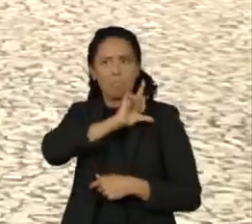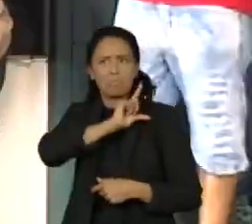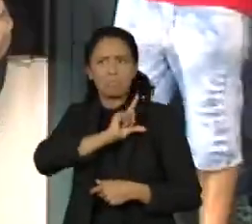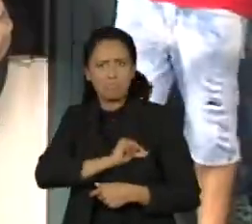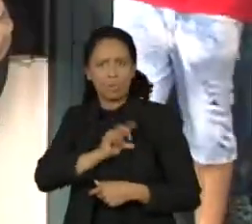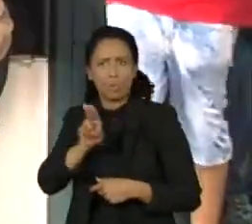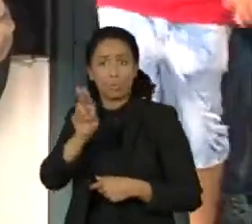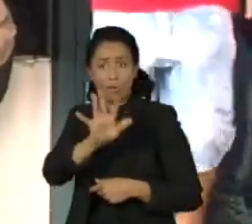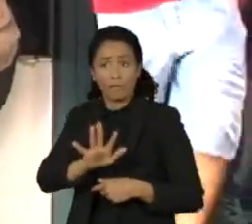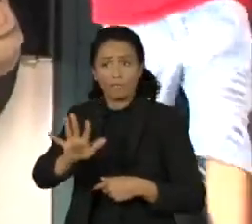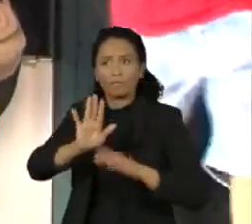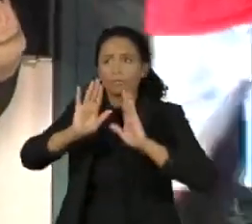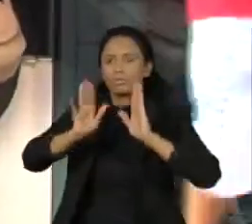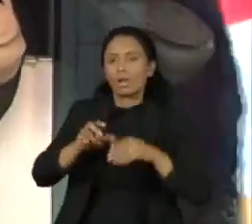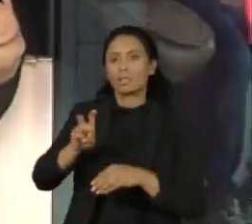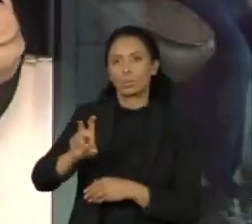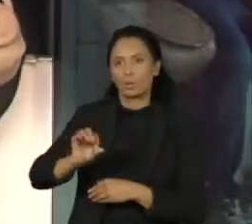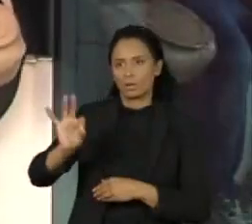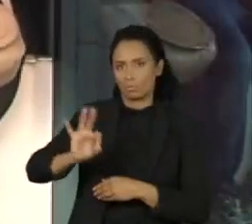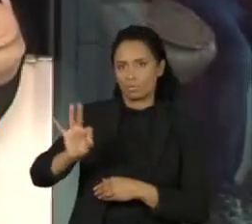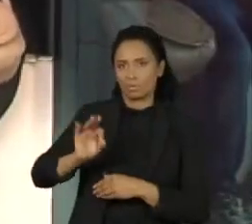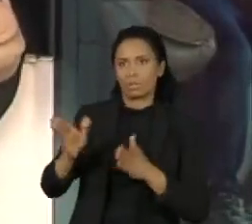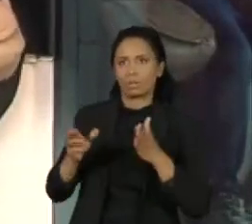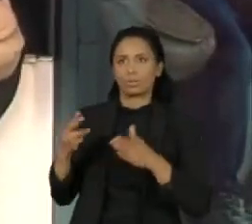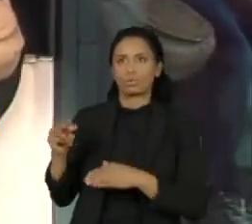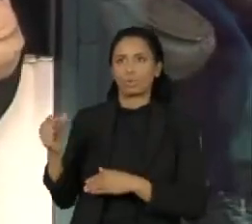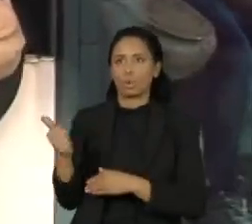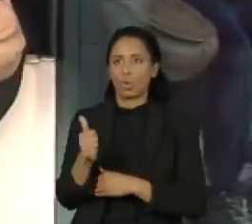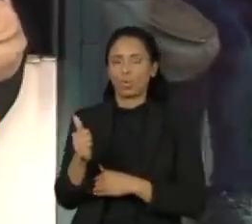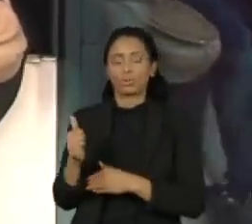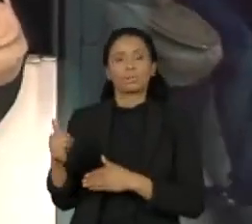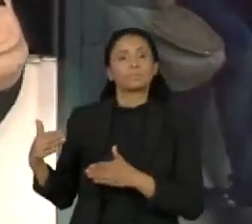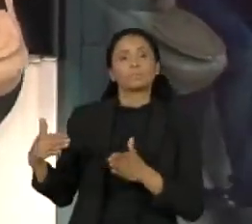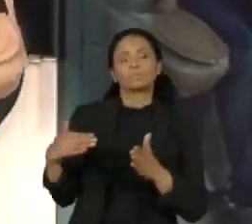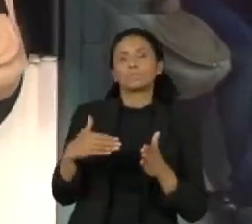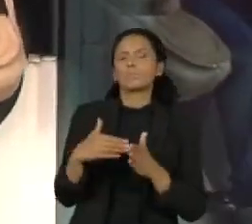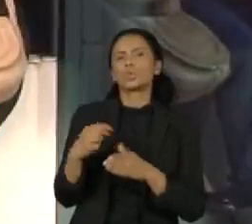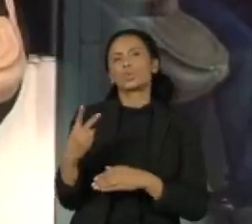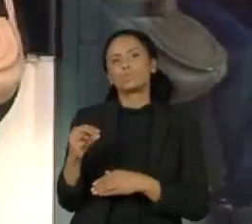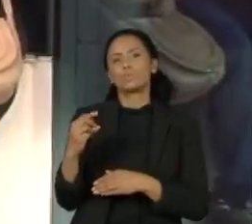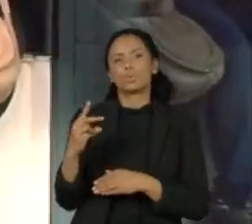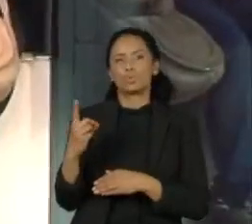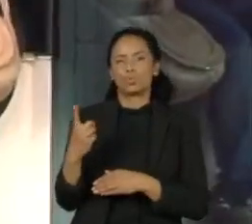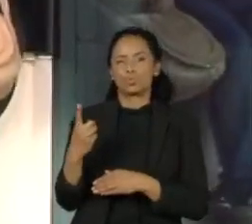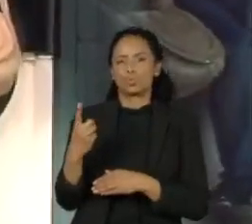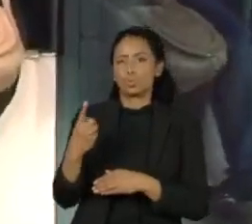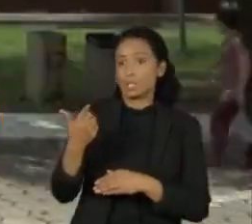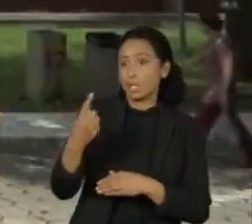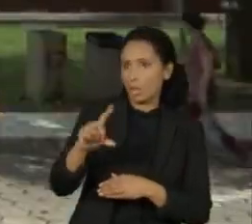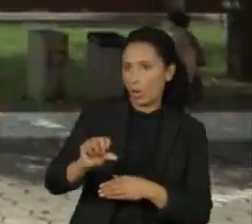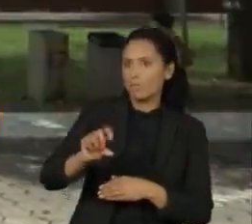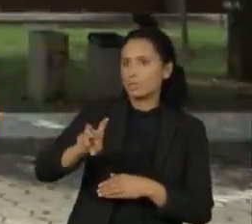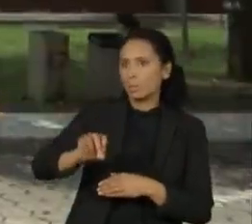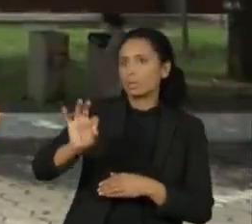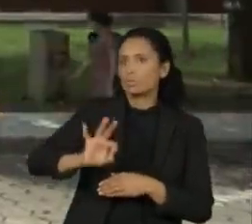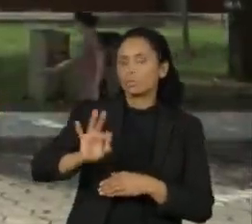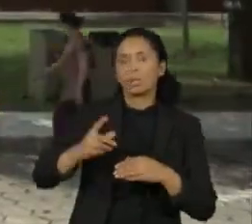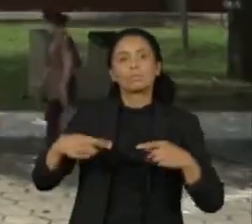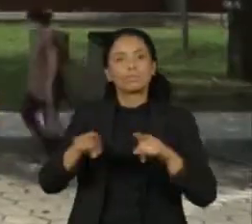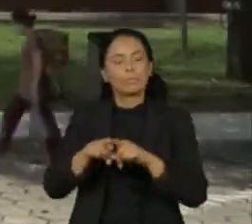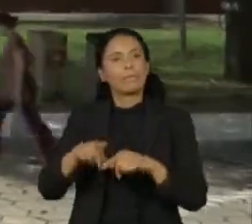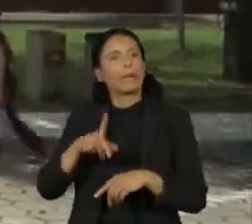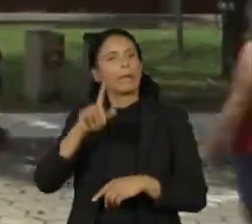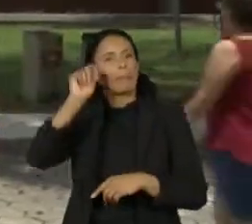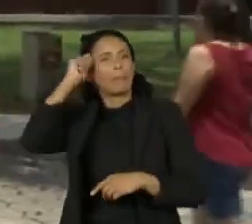passaram de 50% em 2011 para 65% em 2019. O número de pretos, pardos e